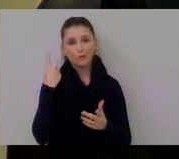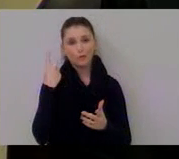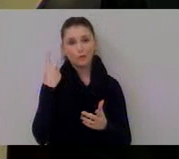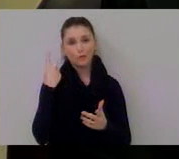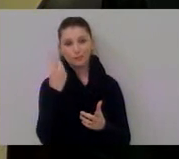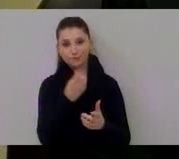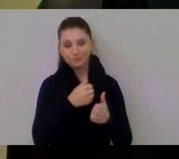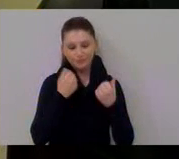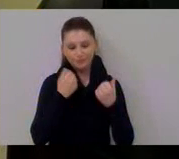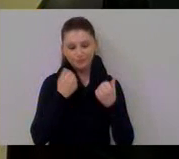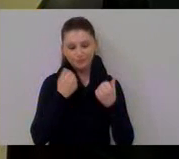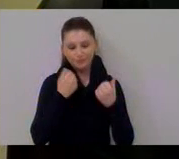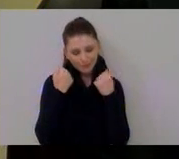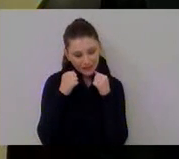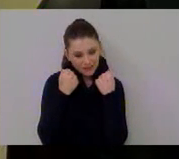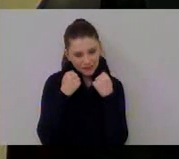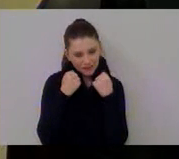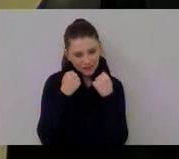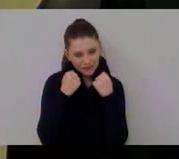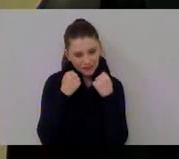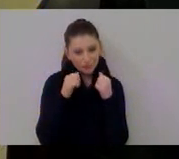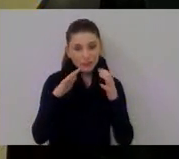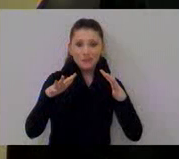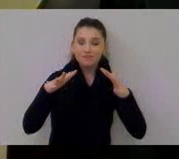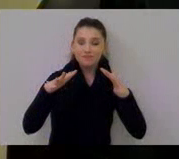da atenção de vocês.